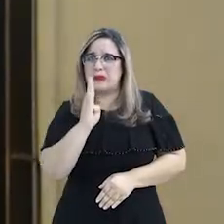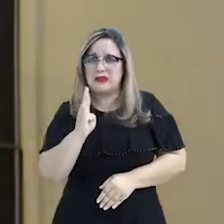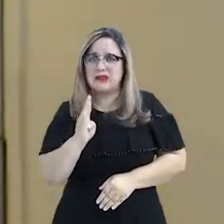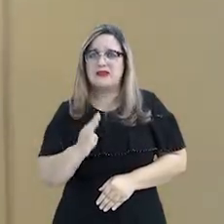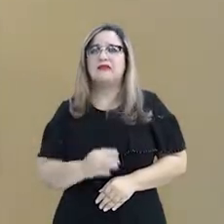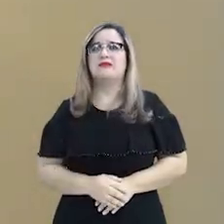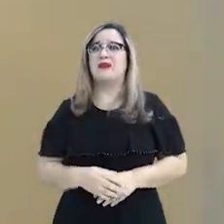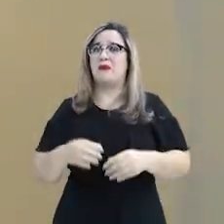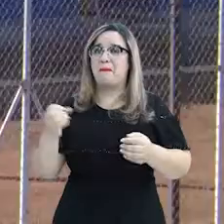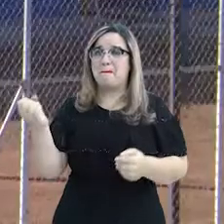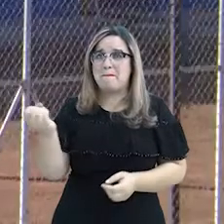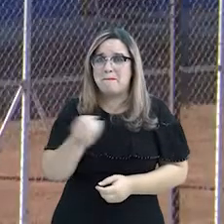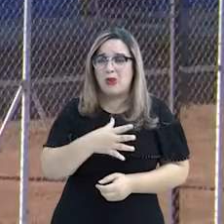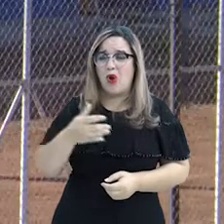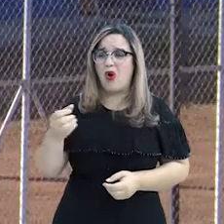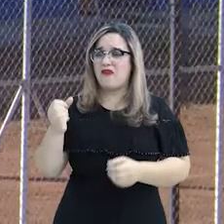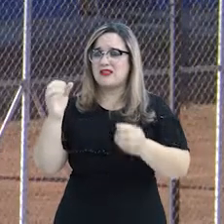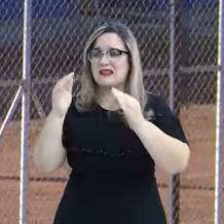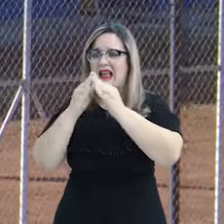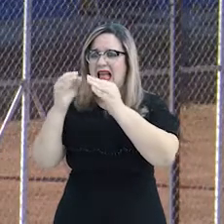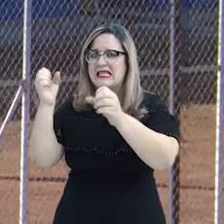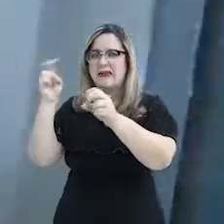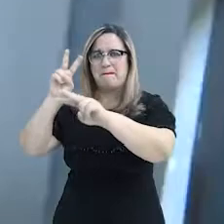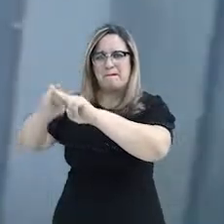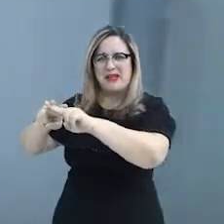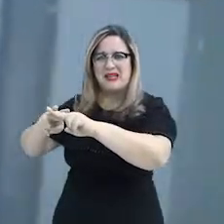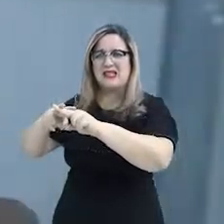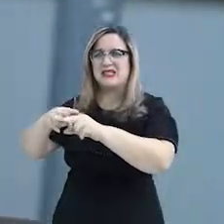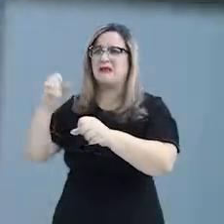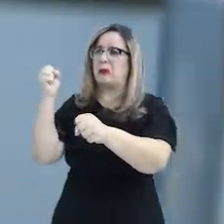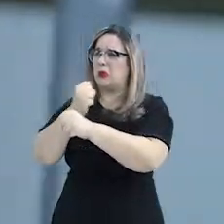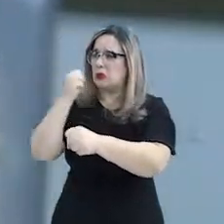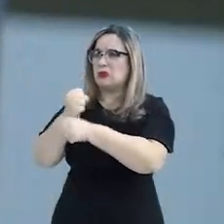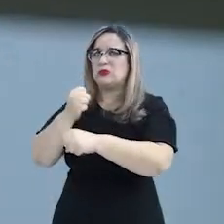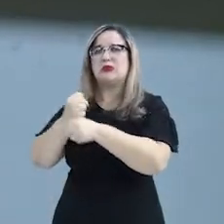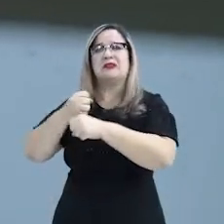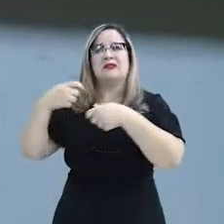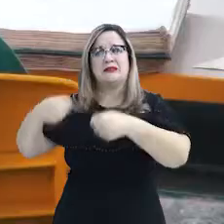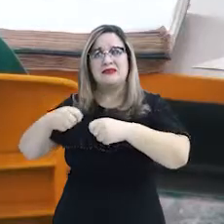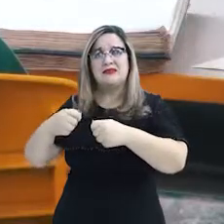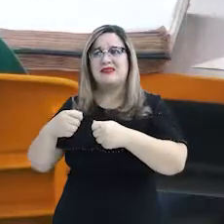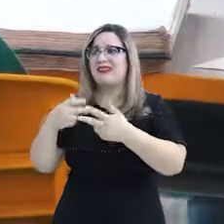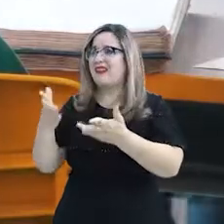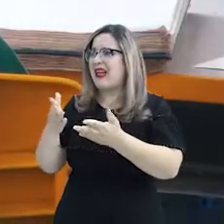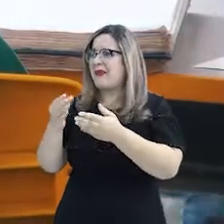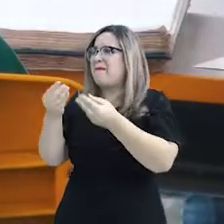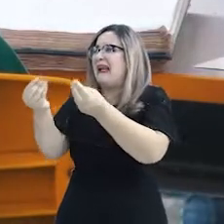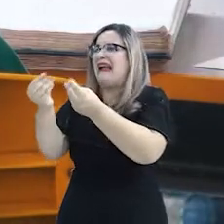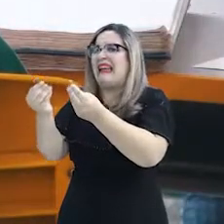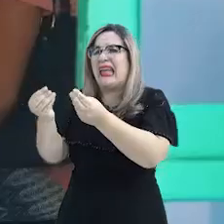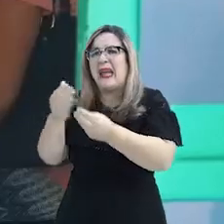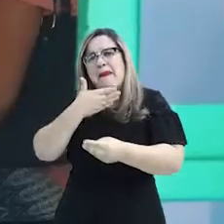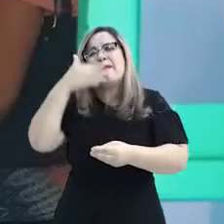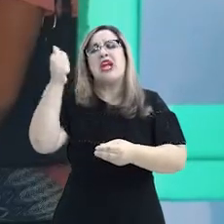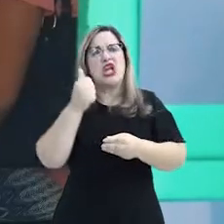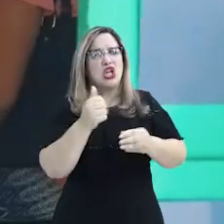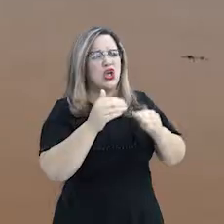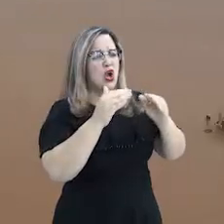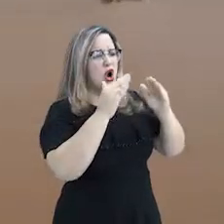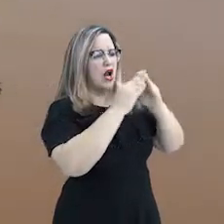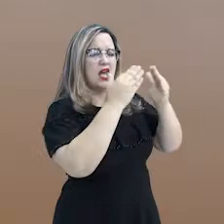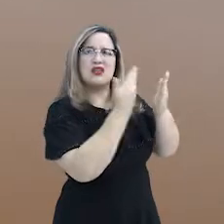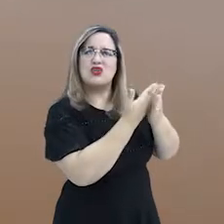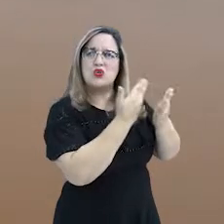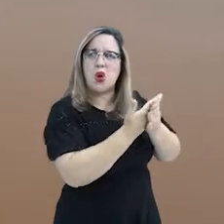na construção de novas unidades prisionais. Orçamento que poderia ser destinado à educação, saúde,